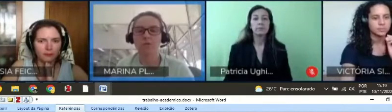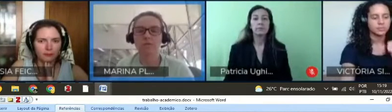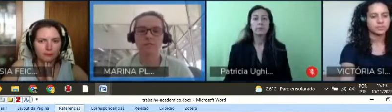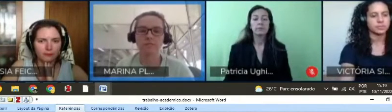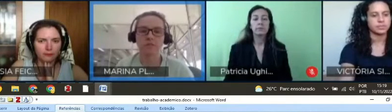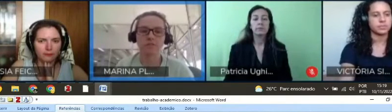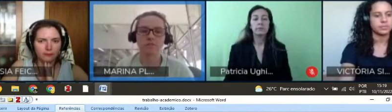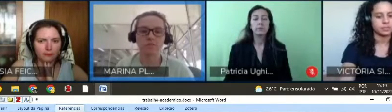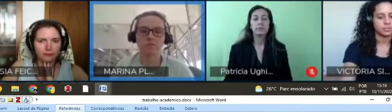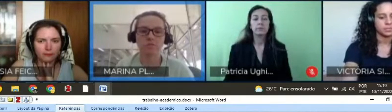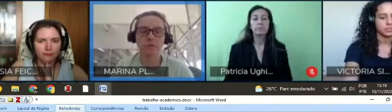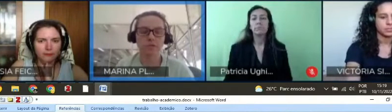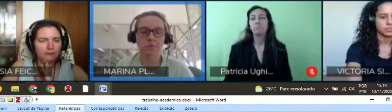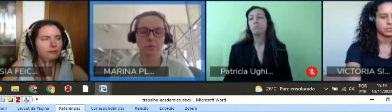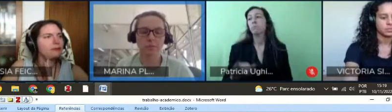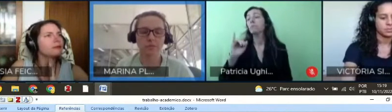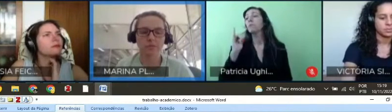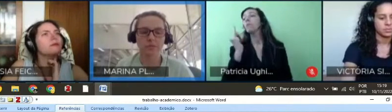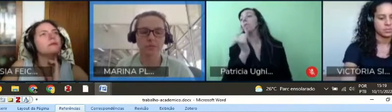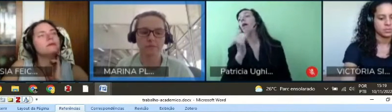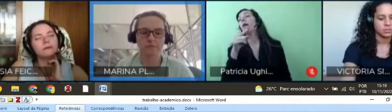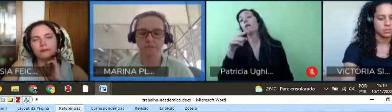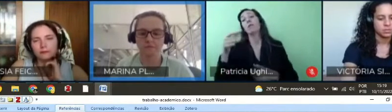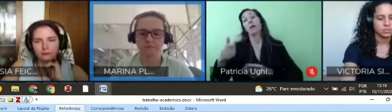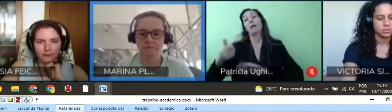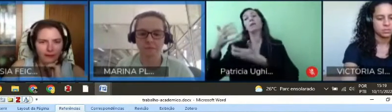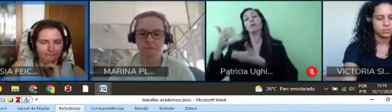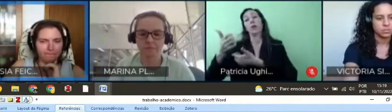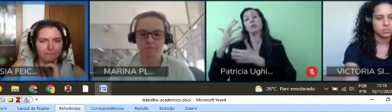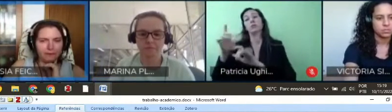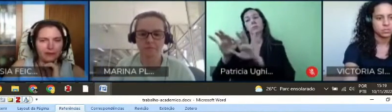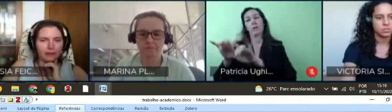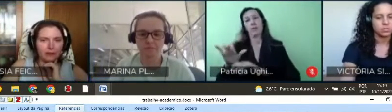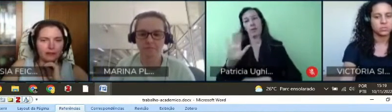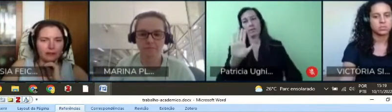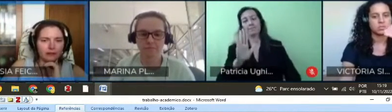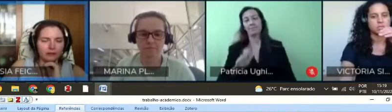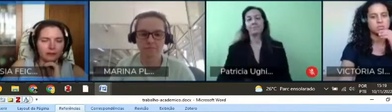O pessoal está escrevendo no bate-papo, Luísa.